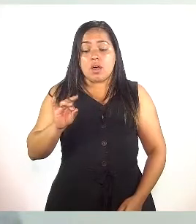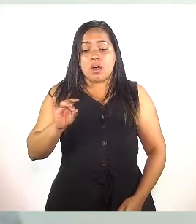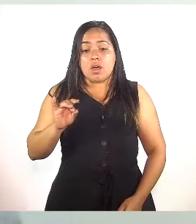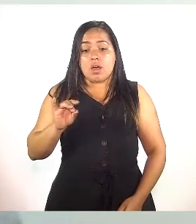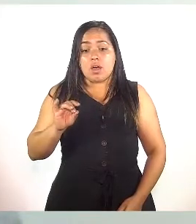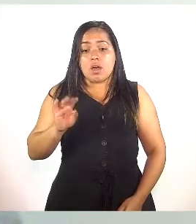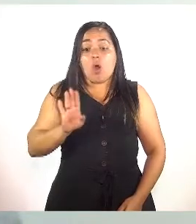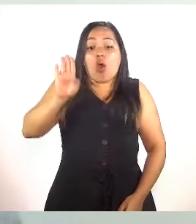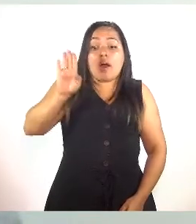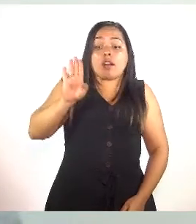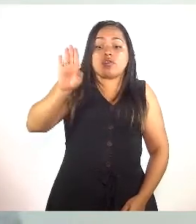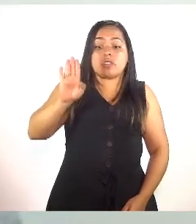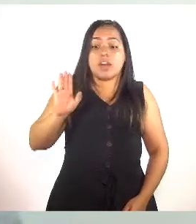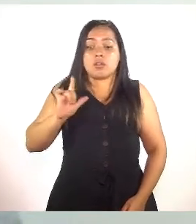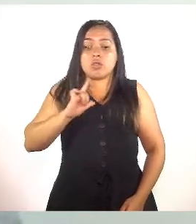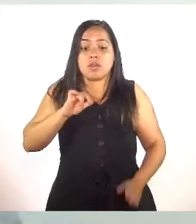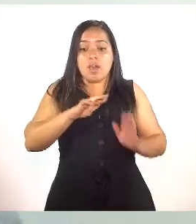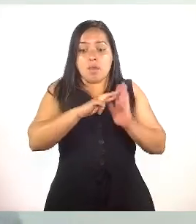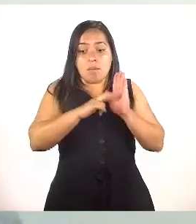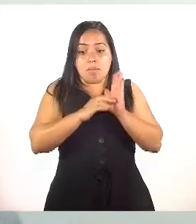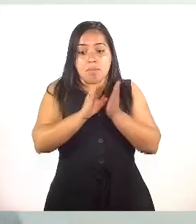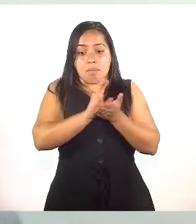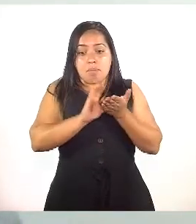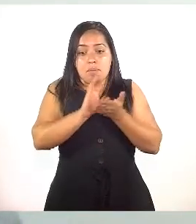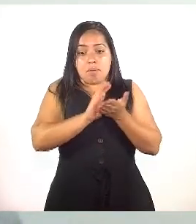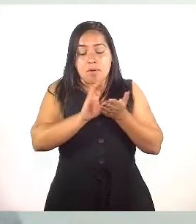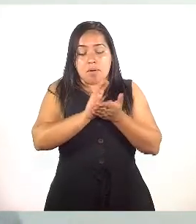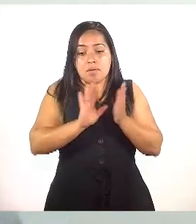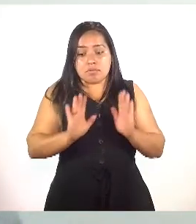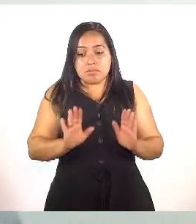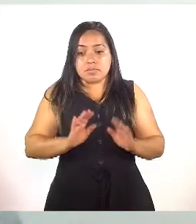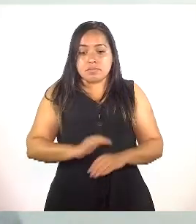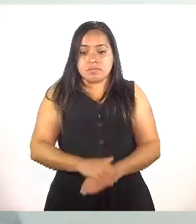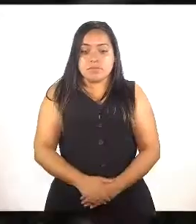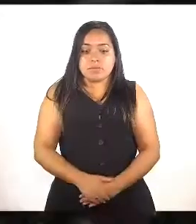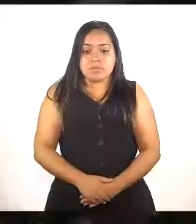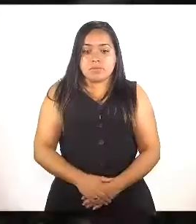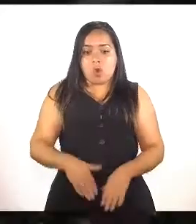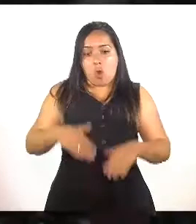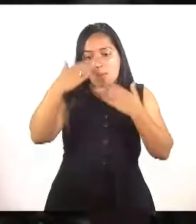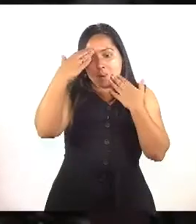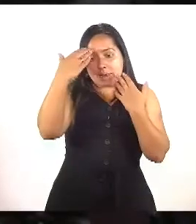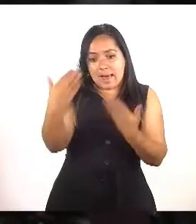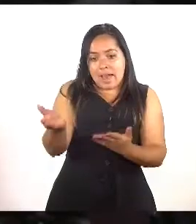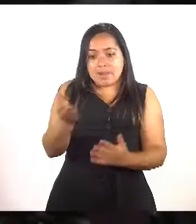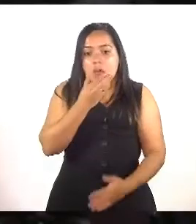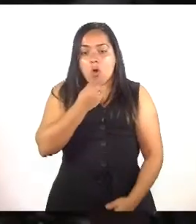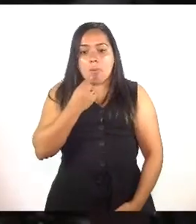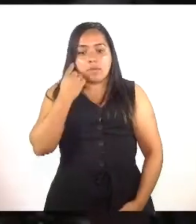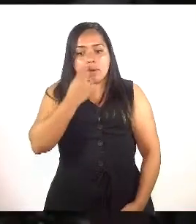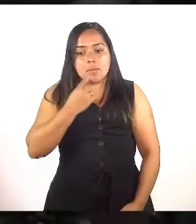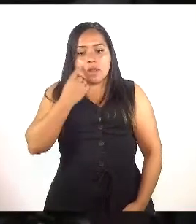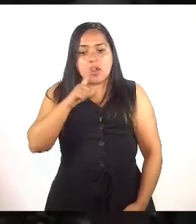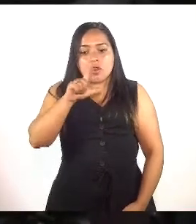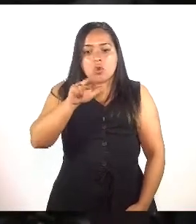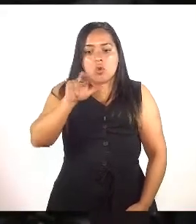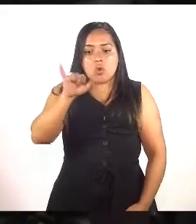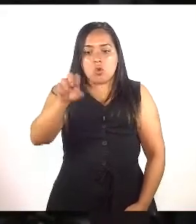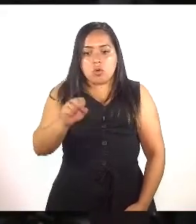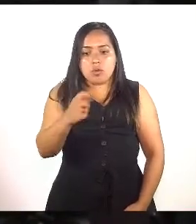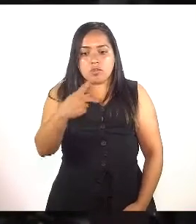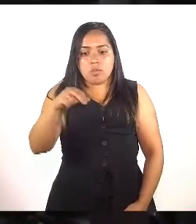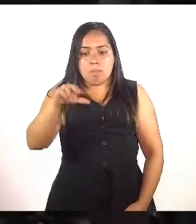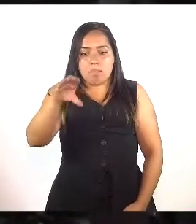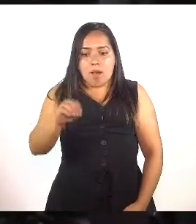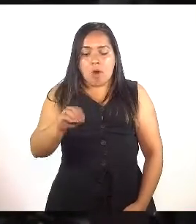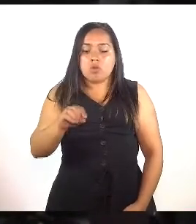nesta comissão de normas. Explicitei meu voto, deputado. Obrigado, deputado Luiz Paulo. Então, proclamando o resultado